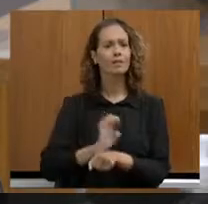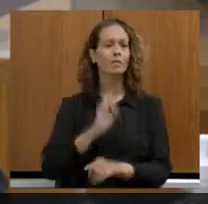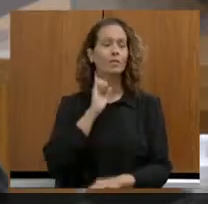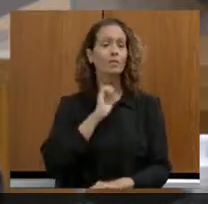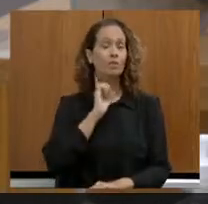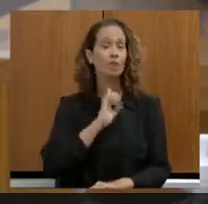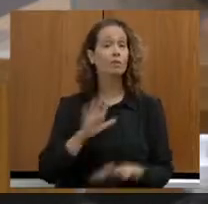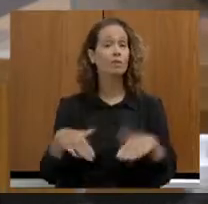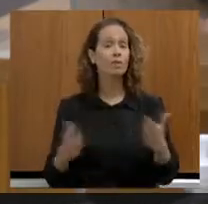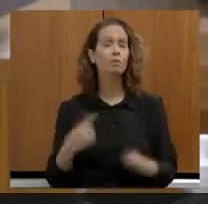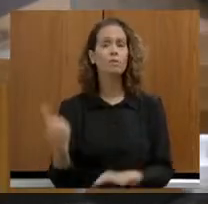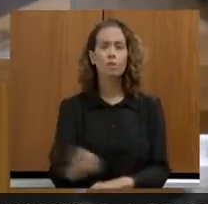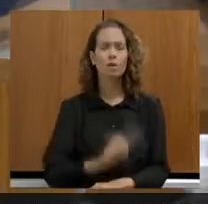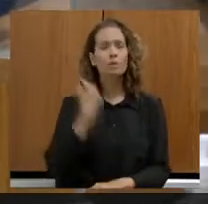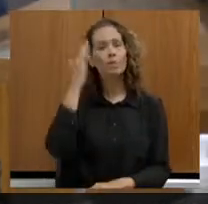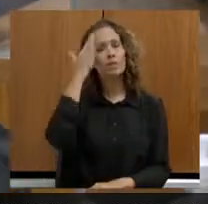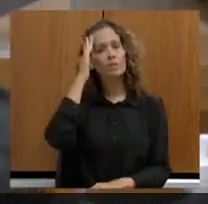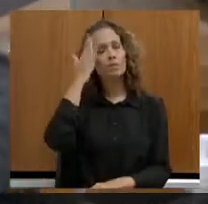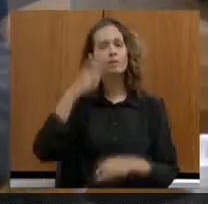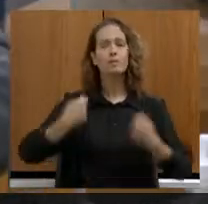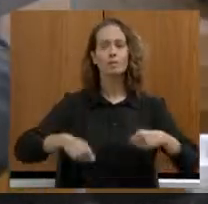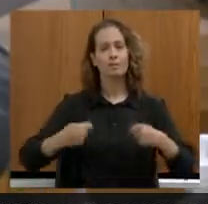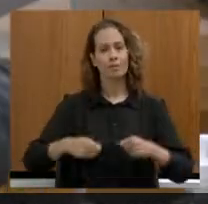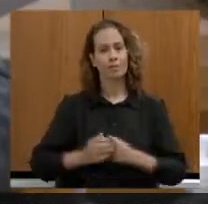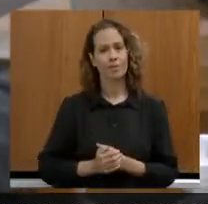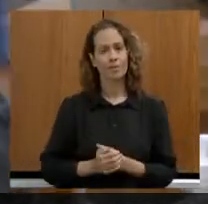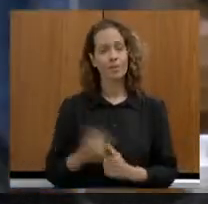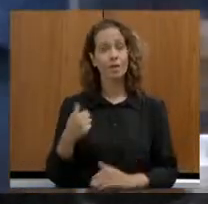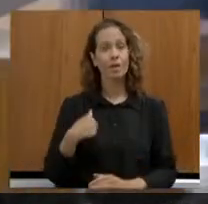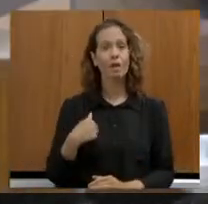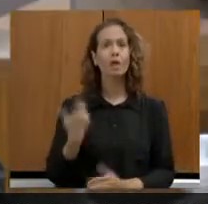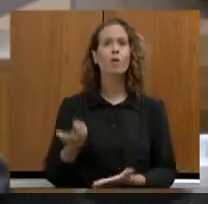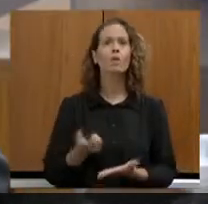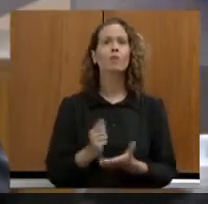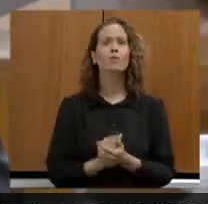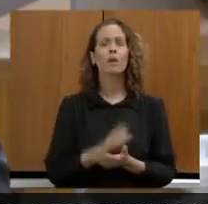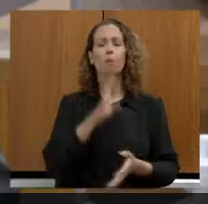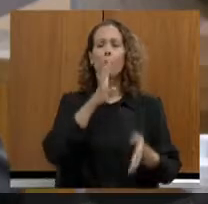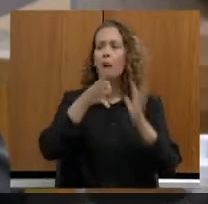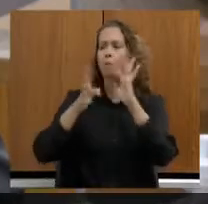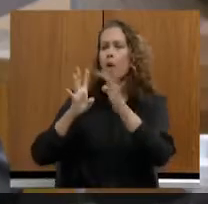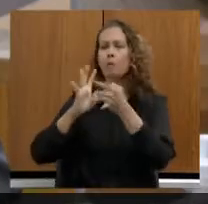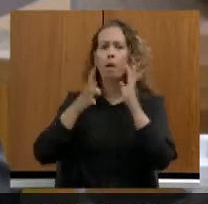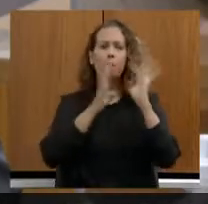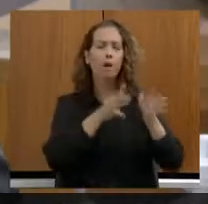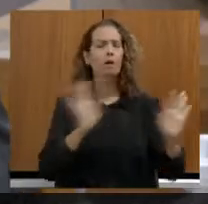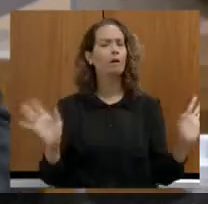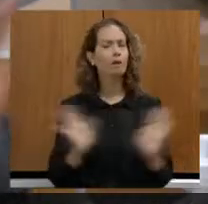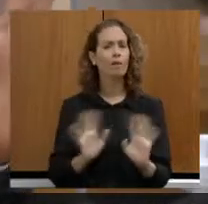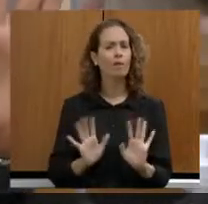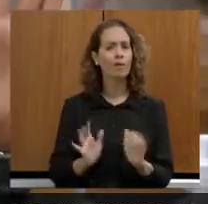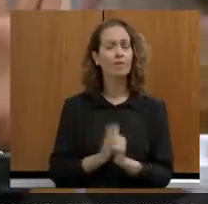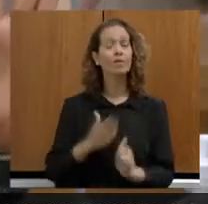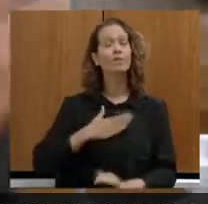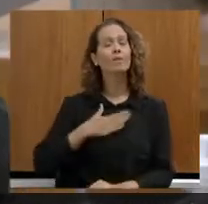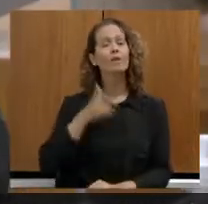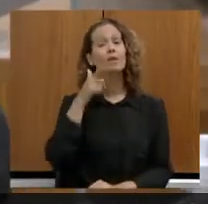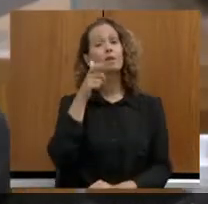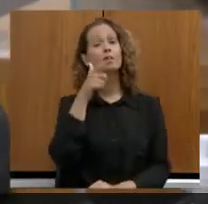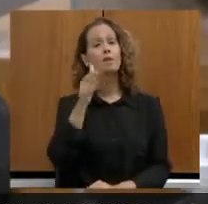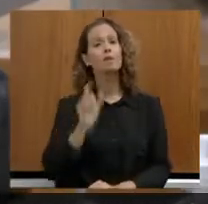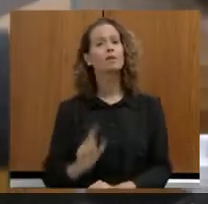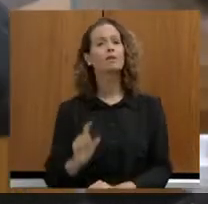então nós precisamos entender isso não quero que ficar julgando pedra até porque o meu interesse